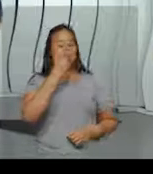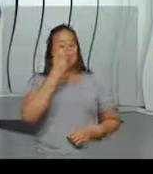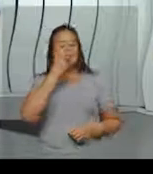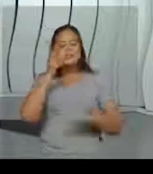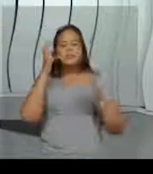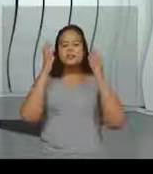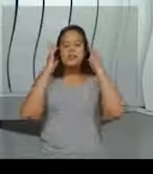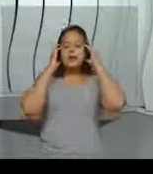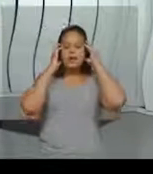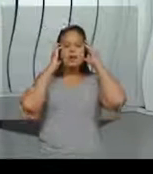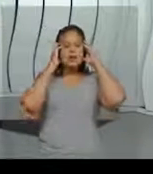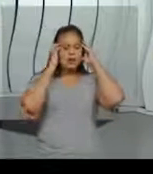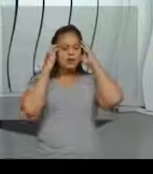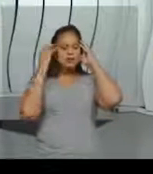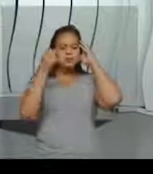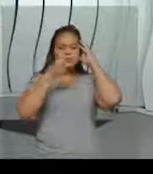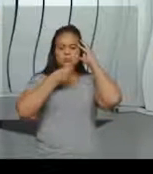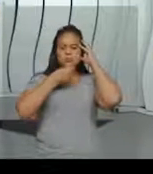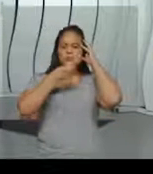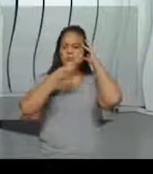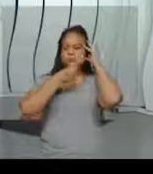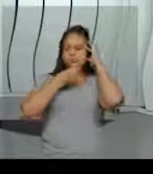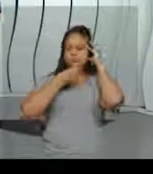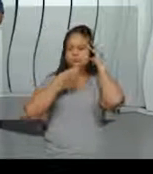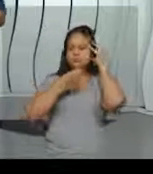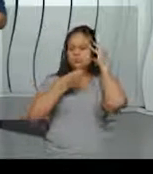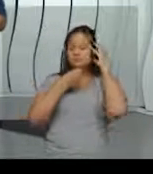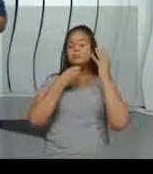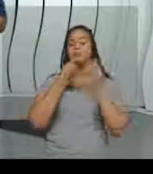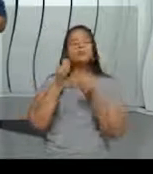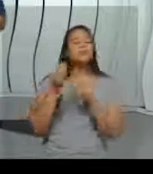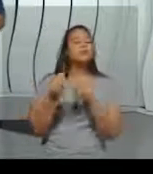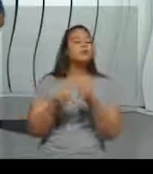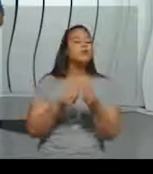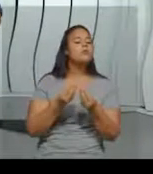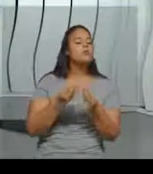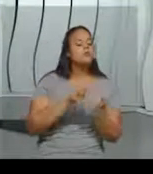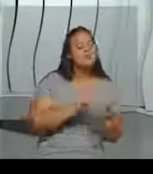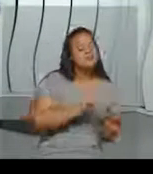né, então, isso vai ser